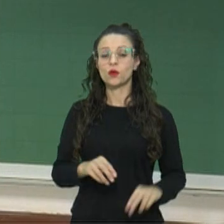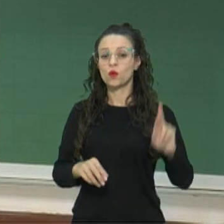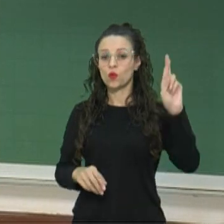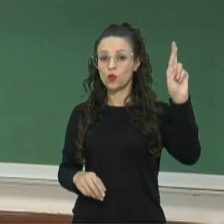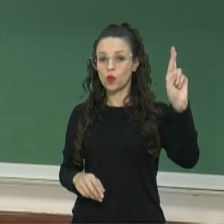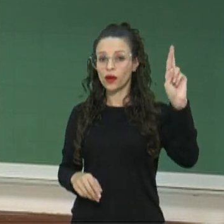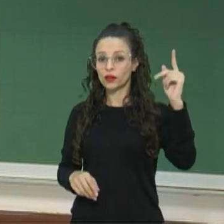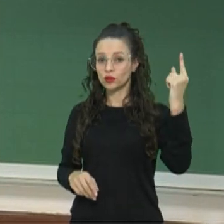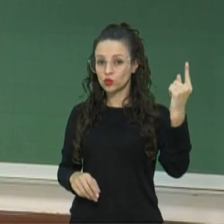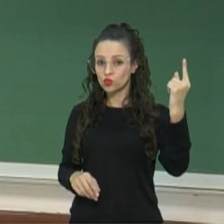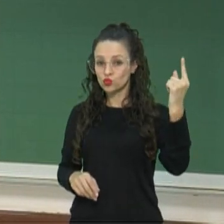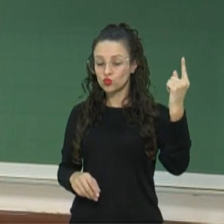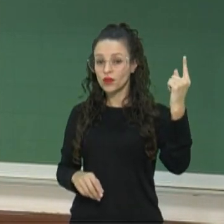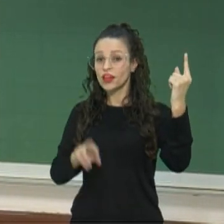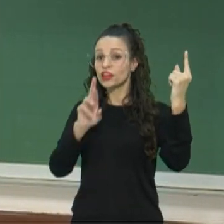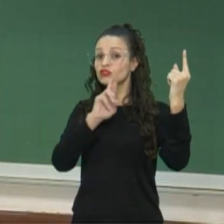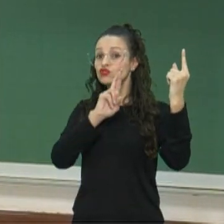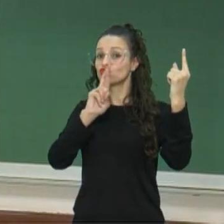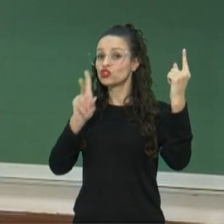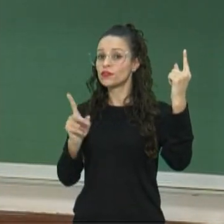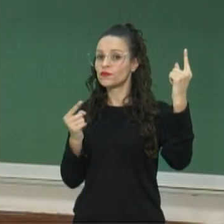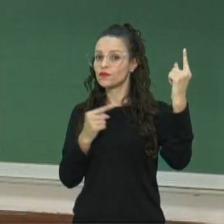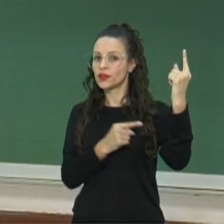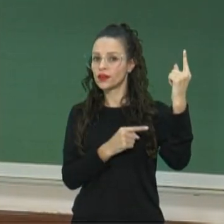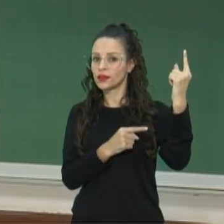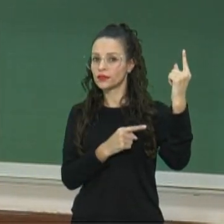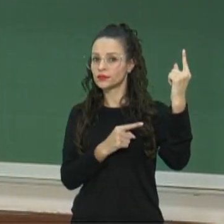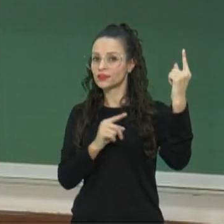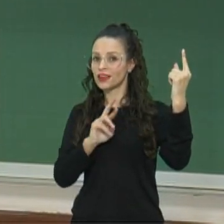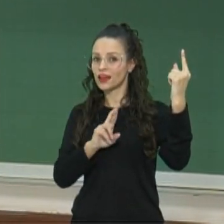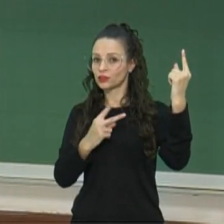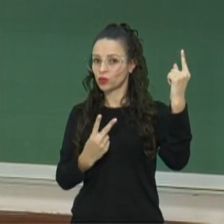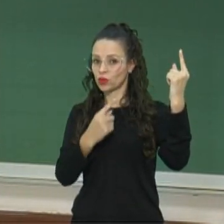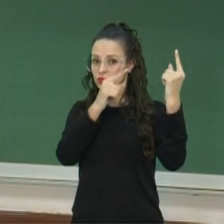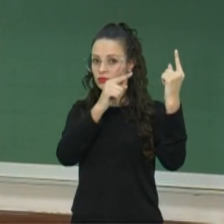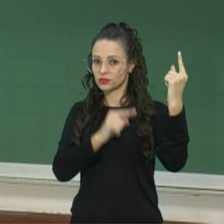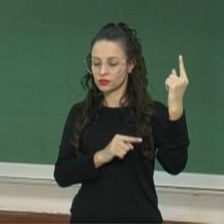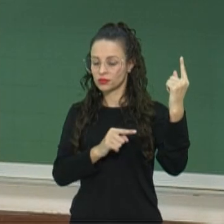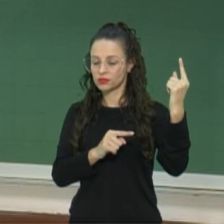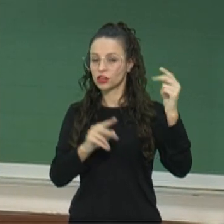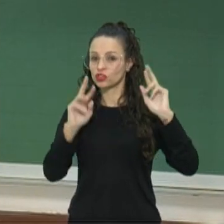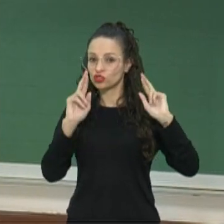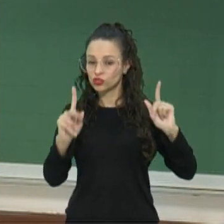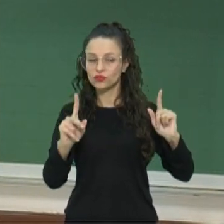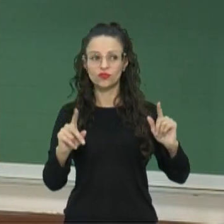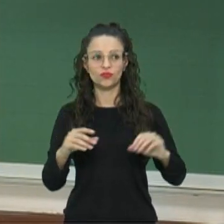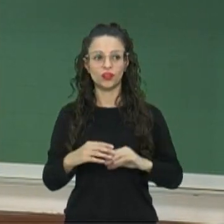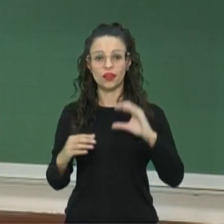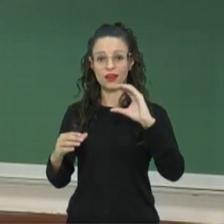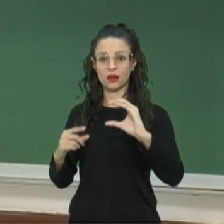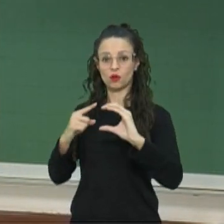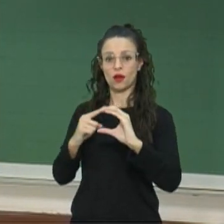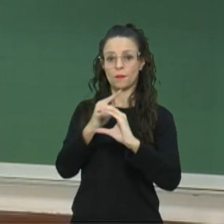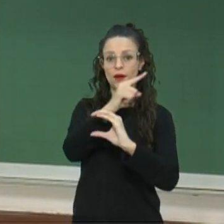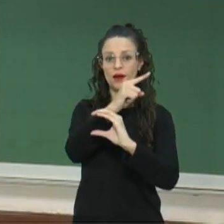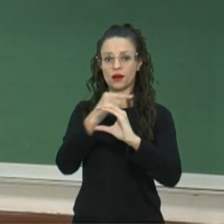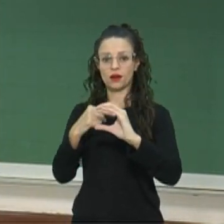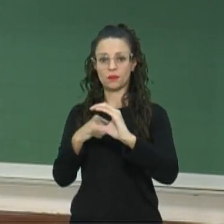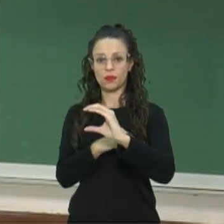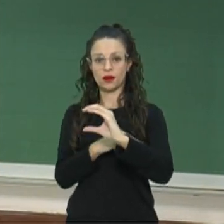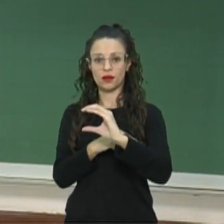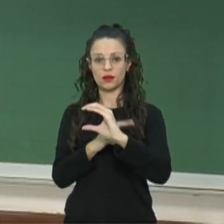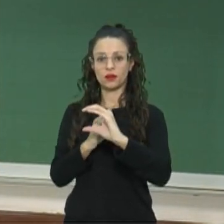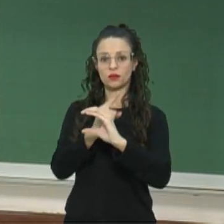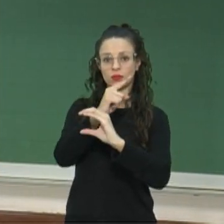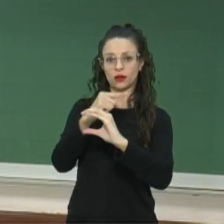ele precisa ser diferente do R2. Então, esses dois ligantes do carbono da esquerda e os dois